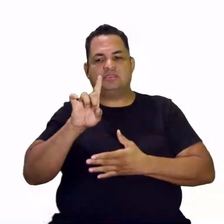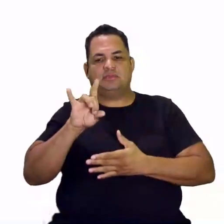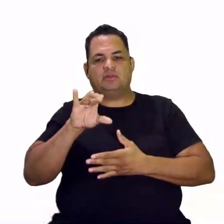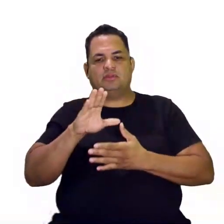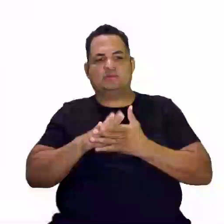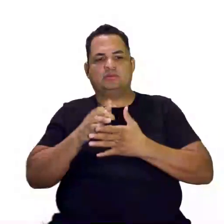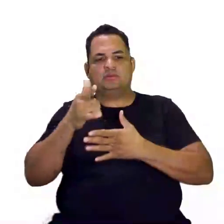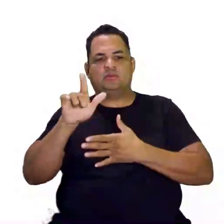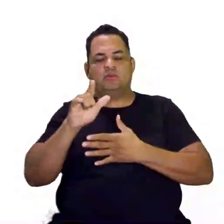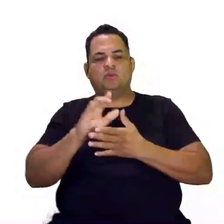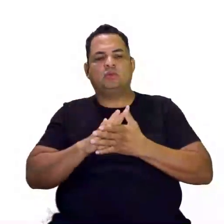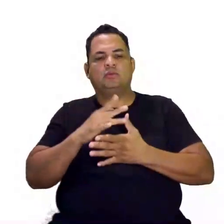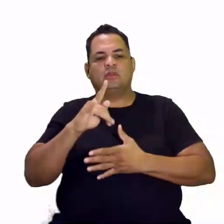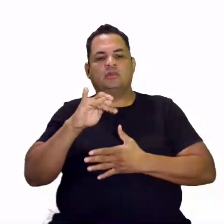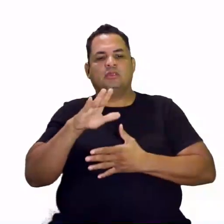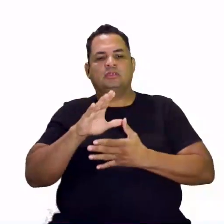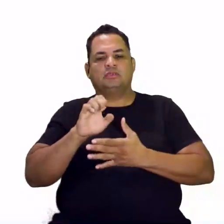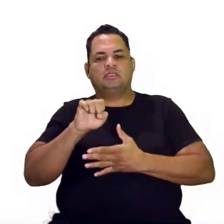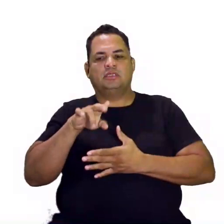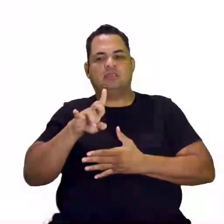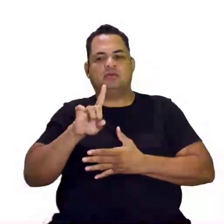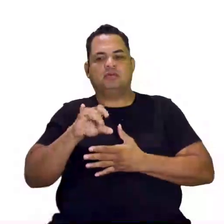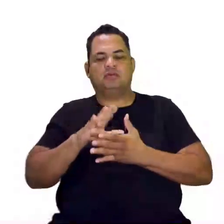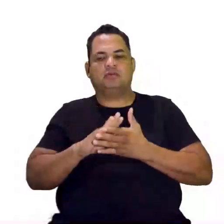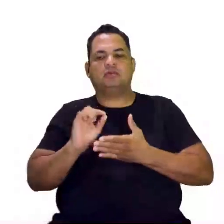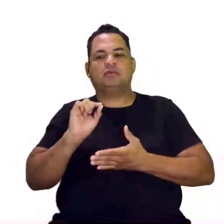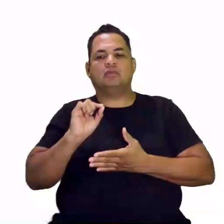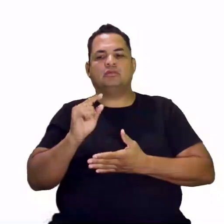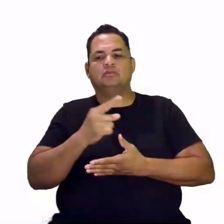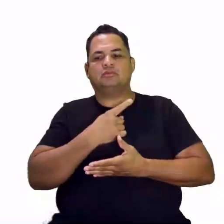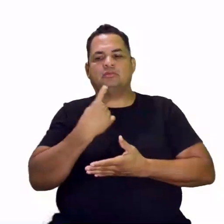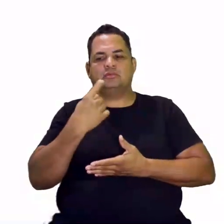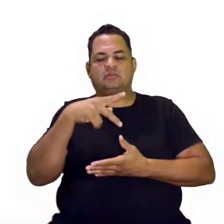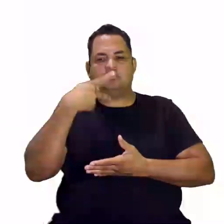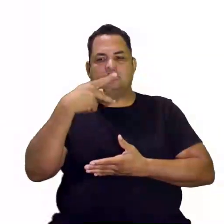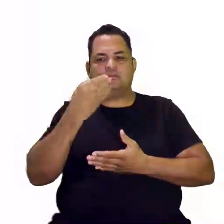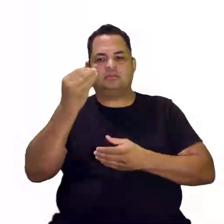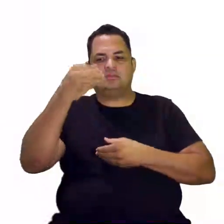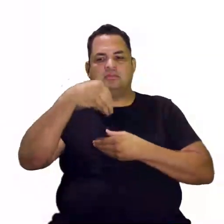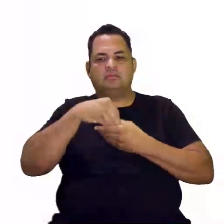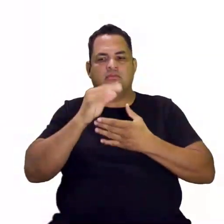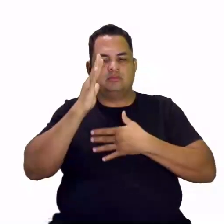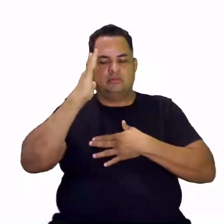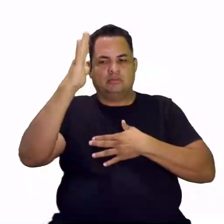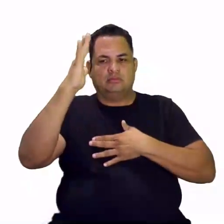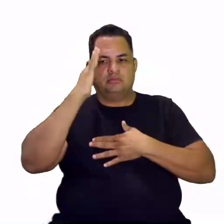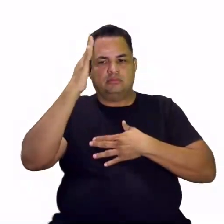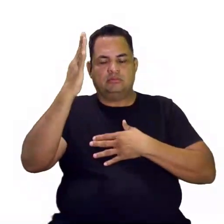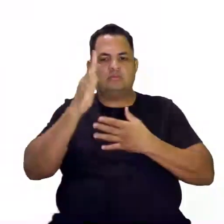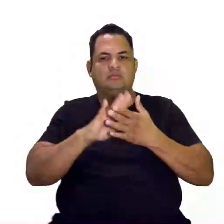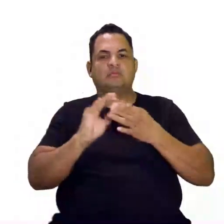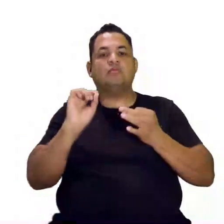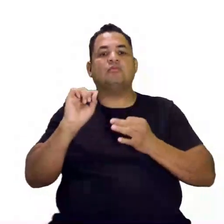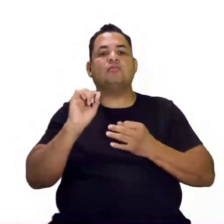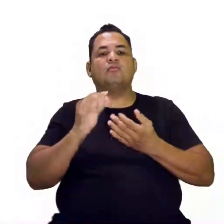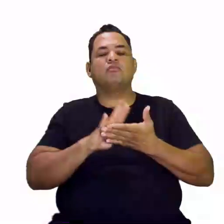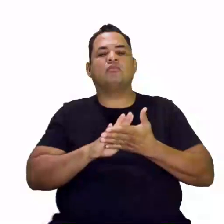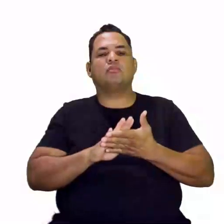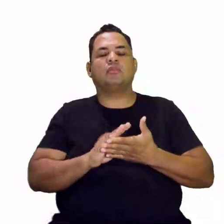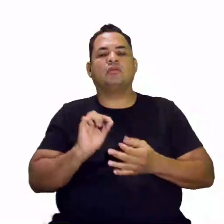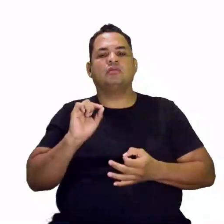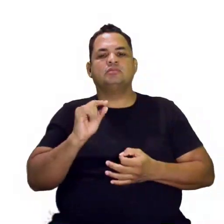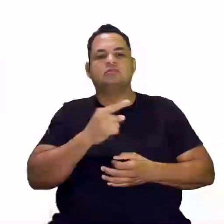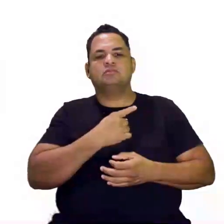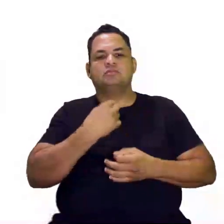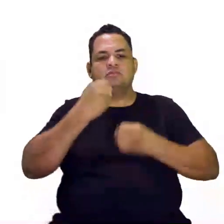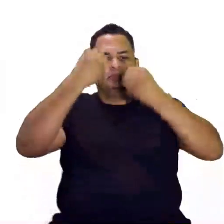simbiose com outro procarionte anaeróbio. De que nós estamos falando? Dentro dessa teoria da simbiose ou da endossimbiose,